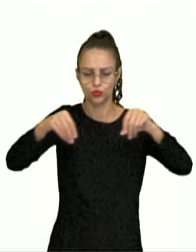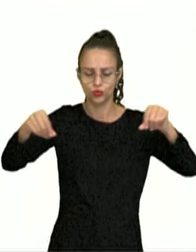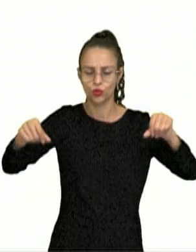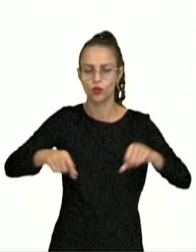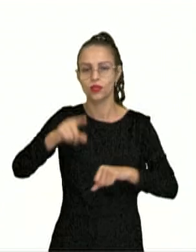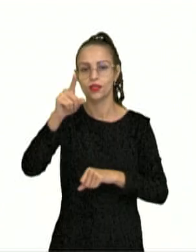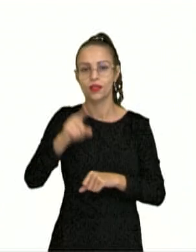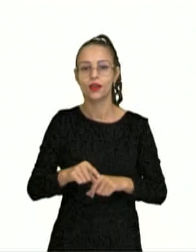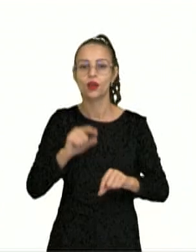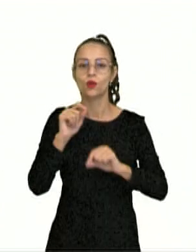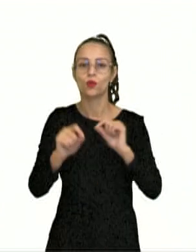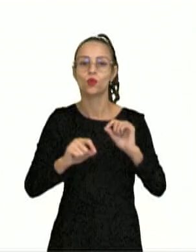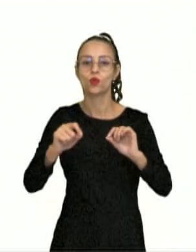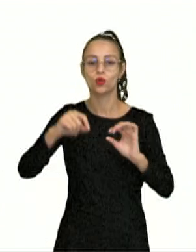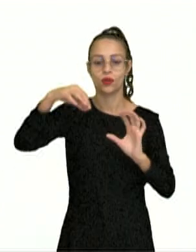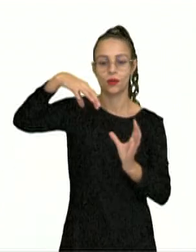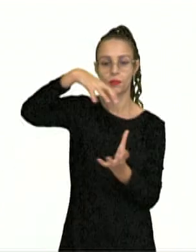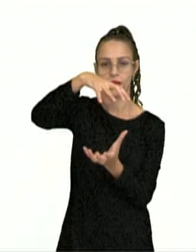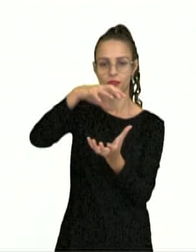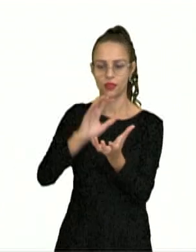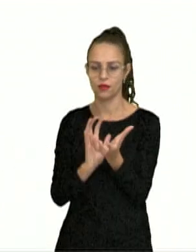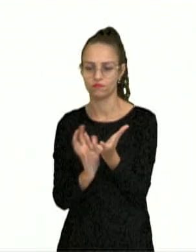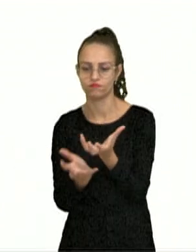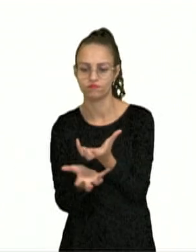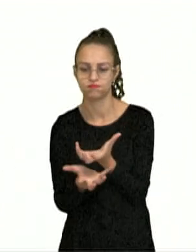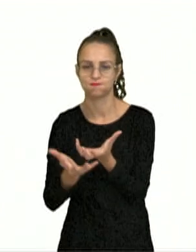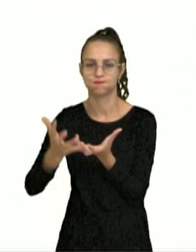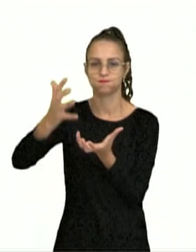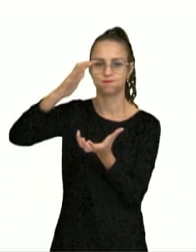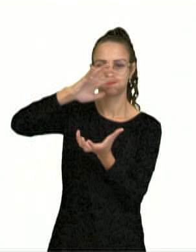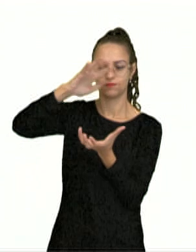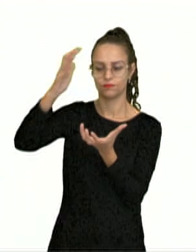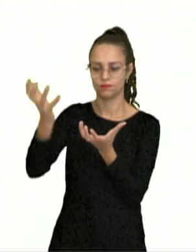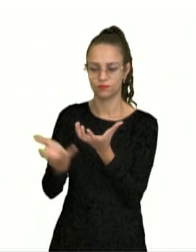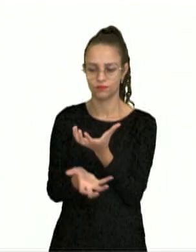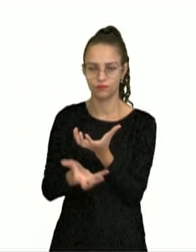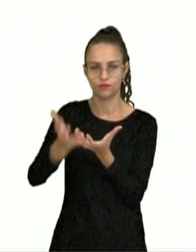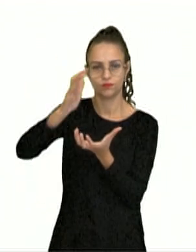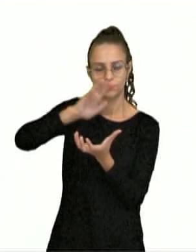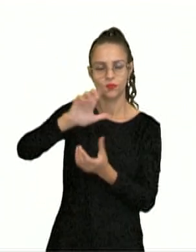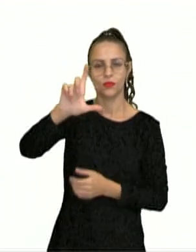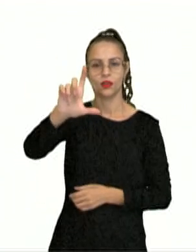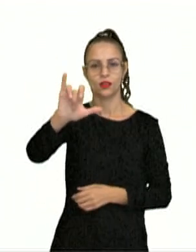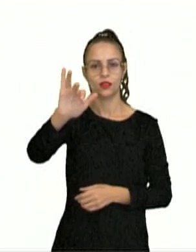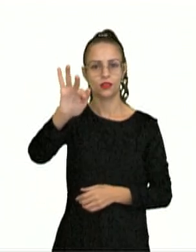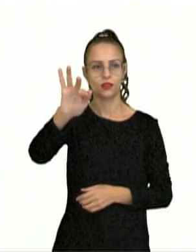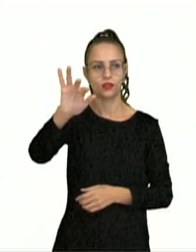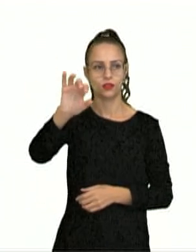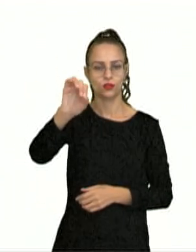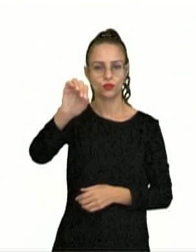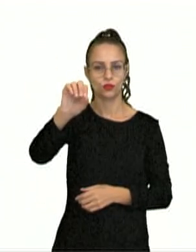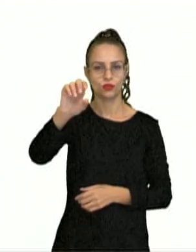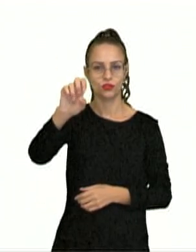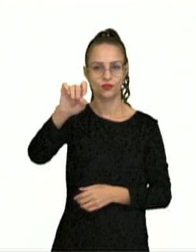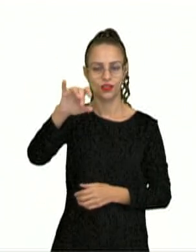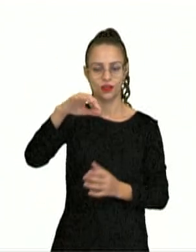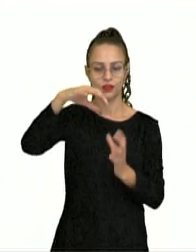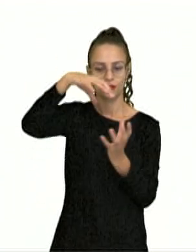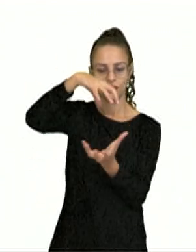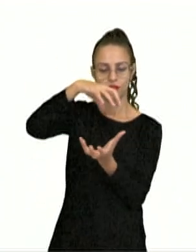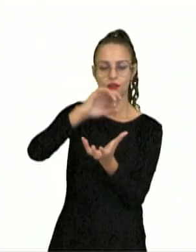a sustentação do planeta, né? Chamamos ela de litosfera. Aí nós temos a atmosfera, que é a